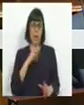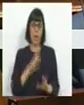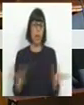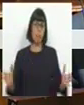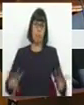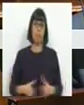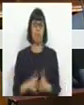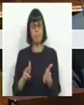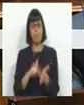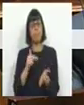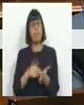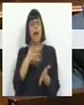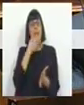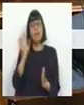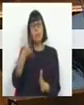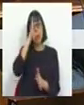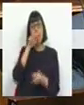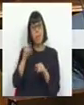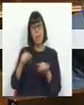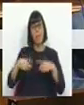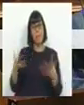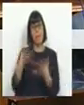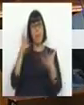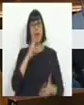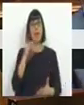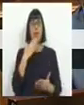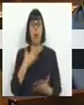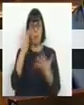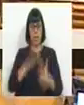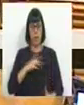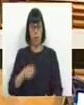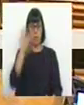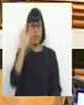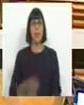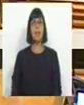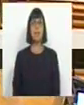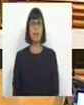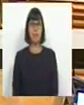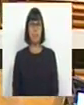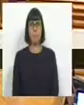responder. Aguardemos que o Sr. Primeiro-Ministro responda. Muito obrigado, Sr. Presidente.